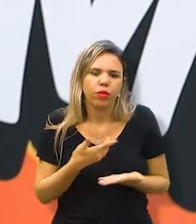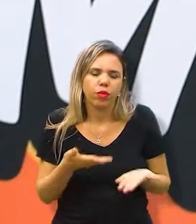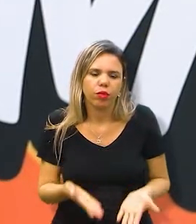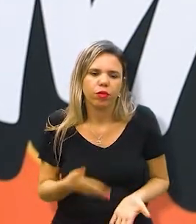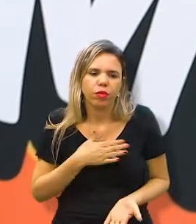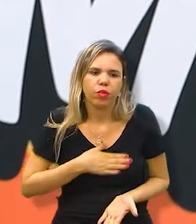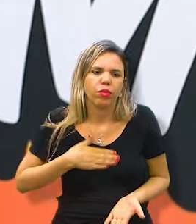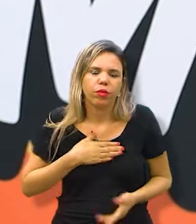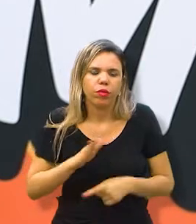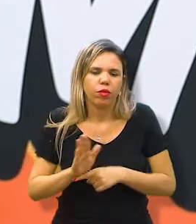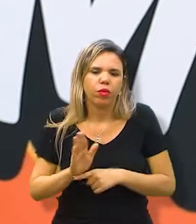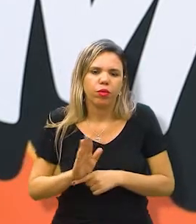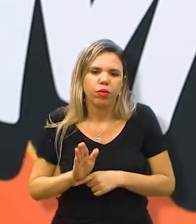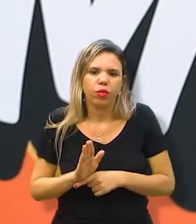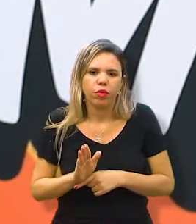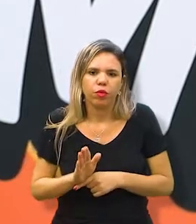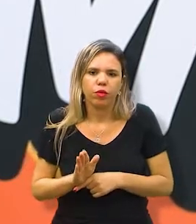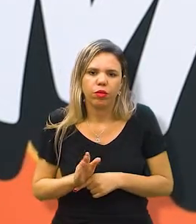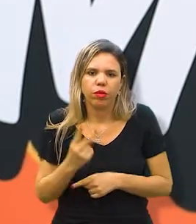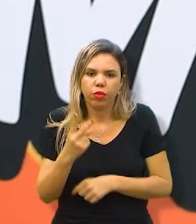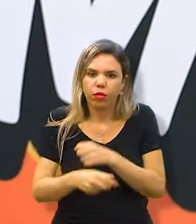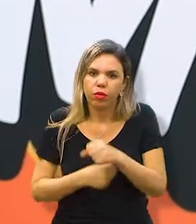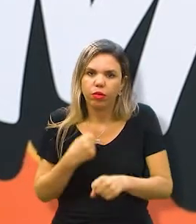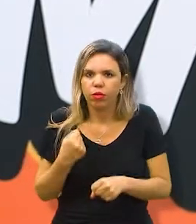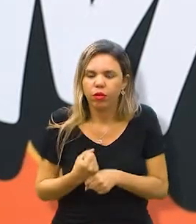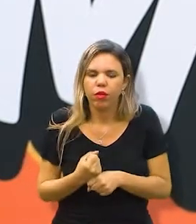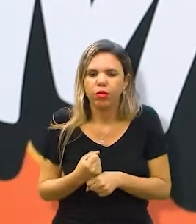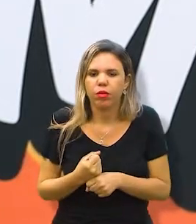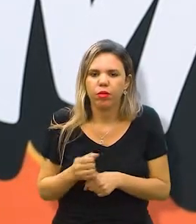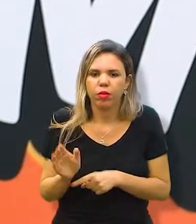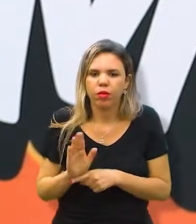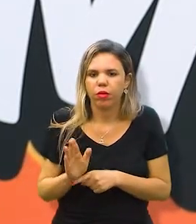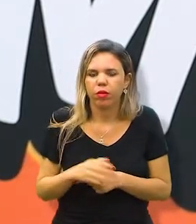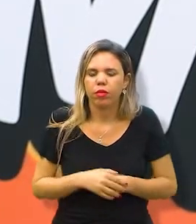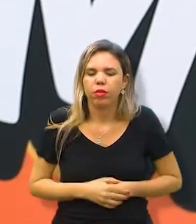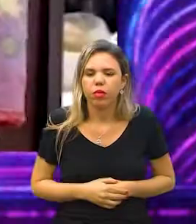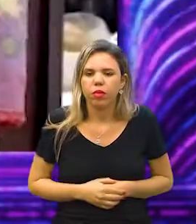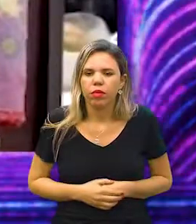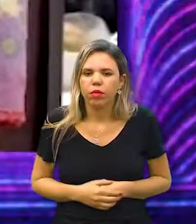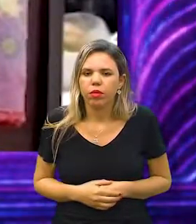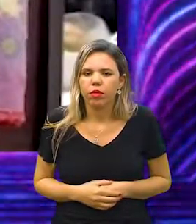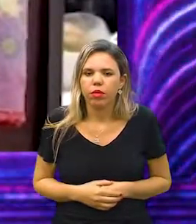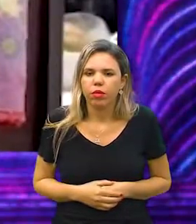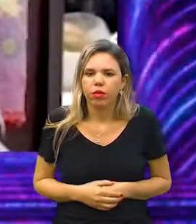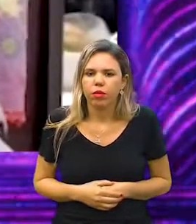a gente que gosta de filme leva até 2 anos para sair um filme.